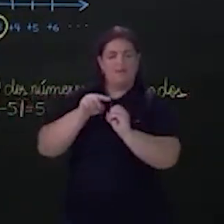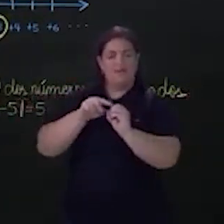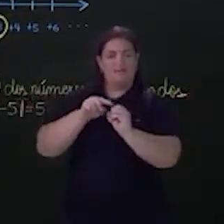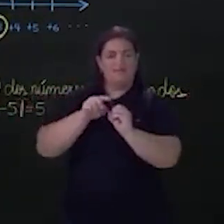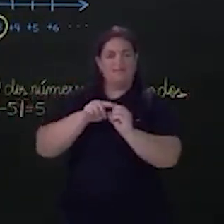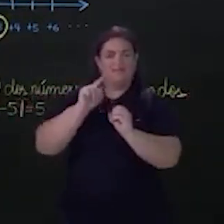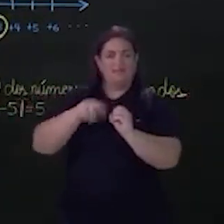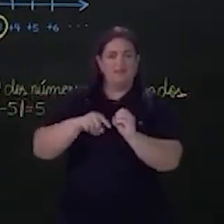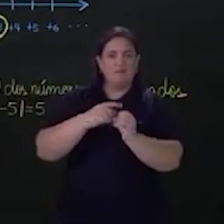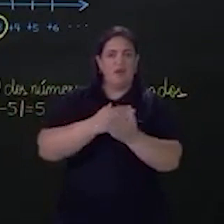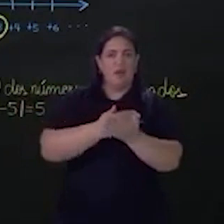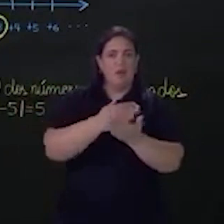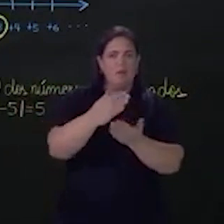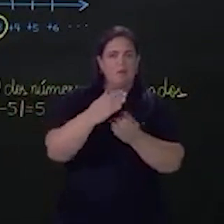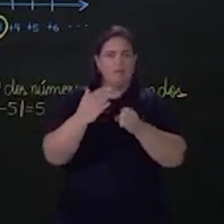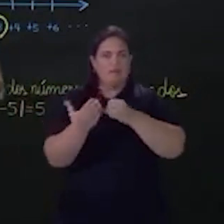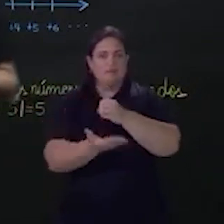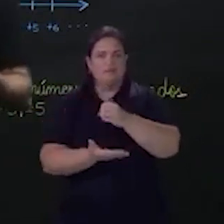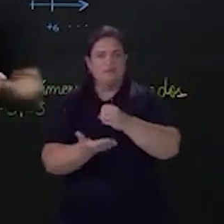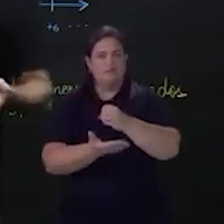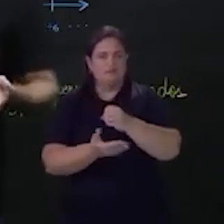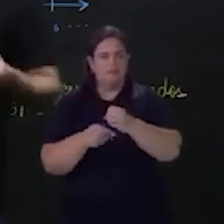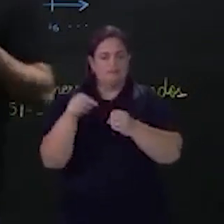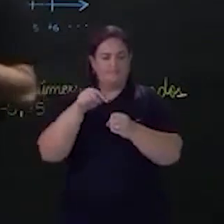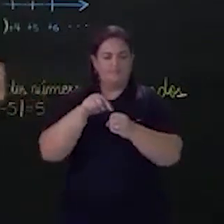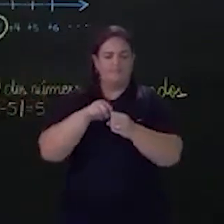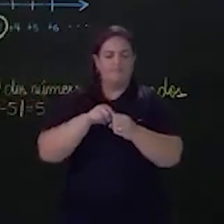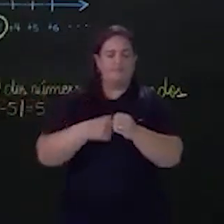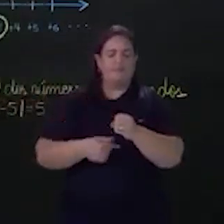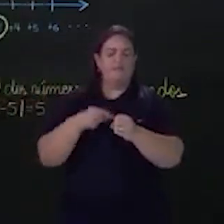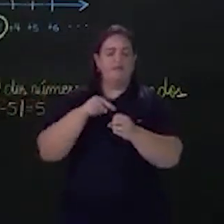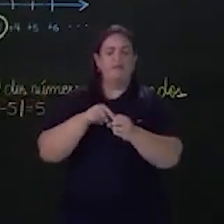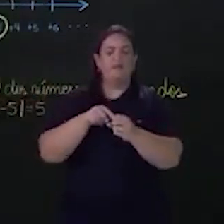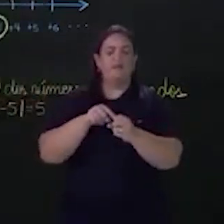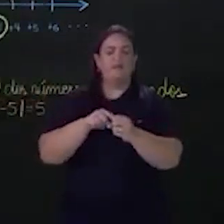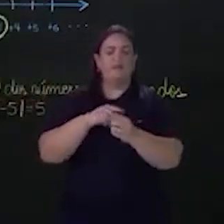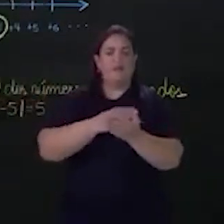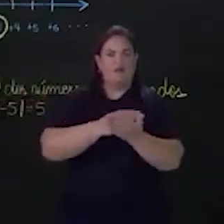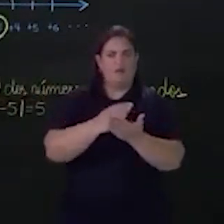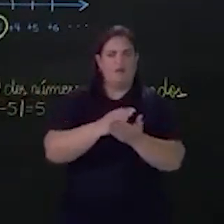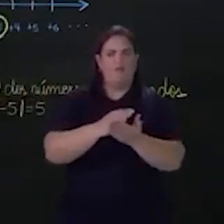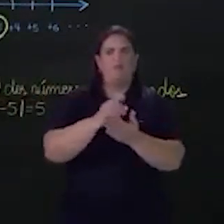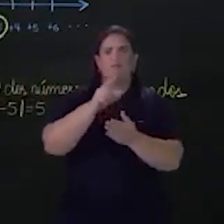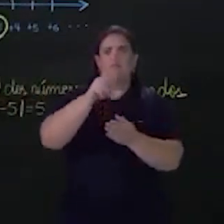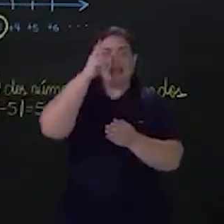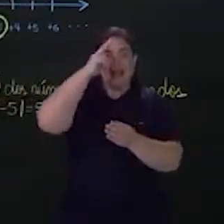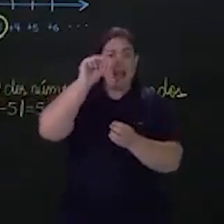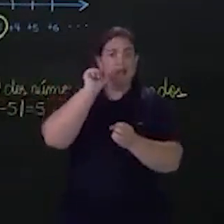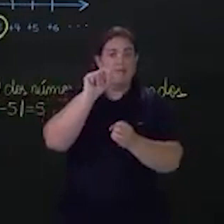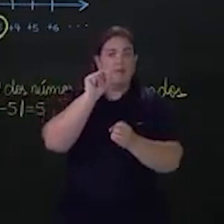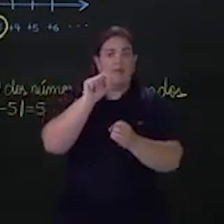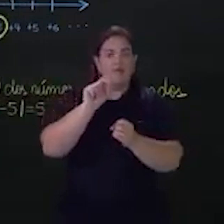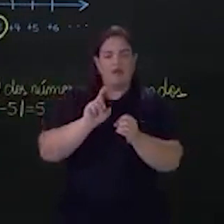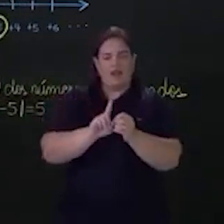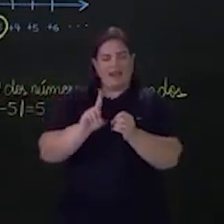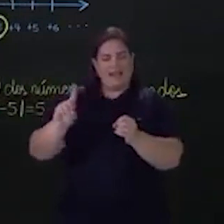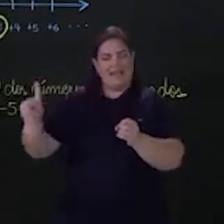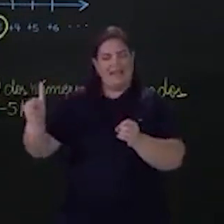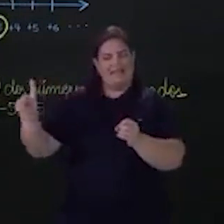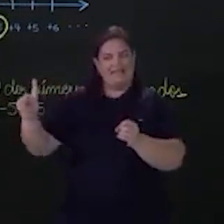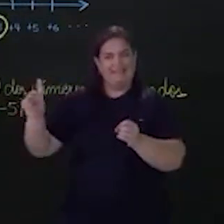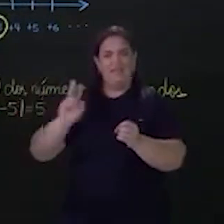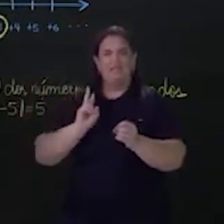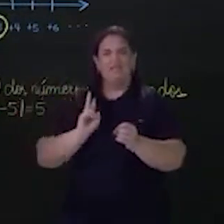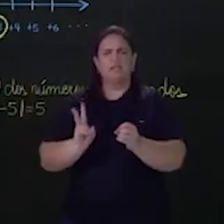que é a origem de tudo. Sendo ela a origem, não se esqueçam que os valores que estão à sua